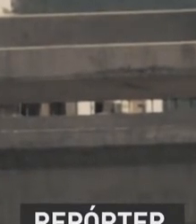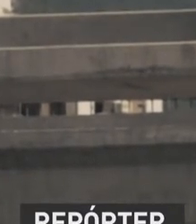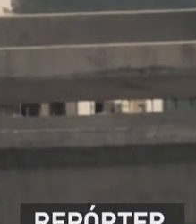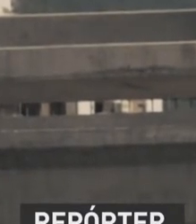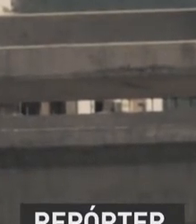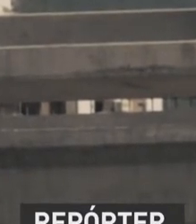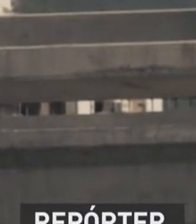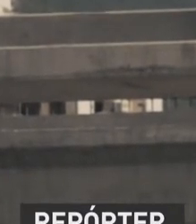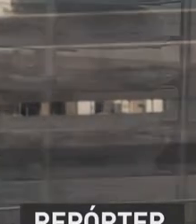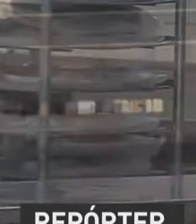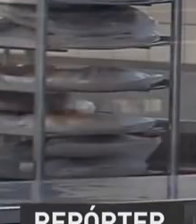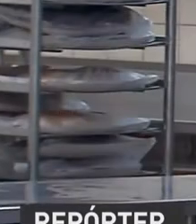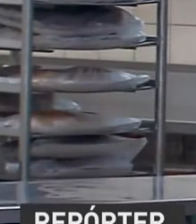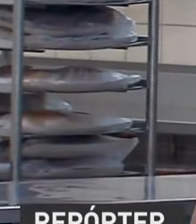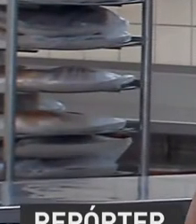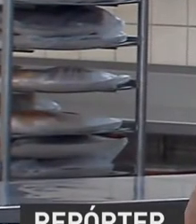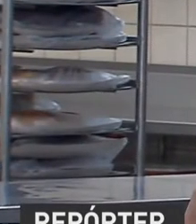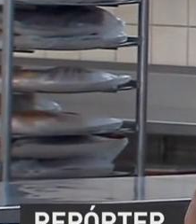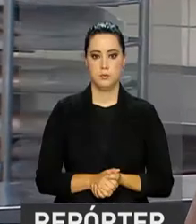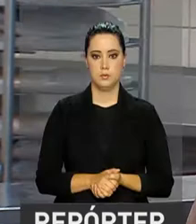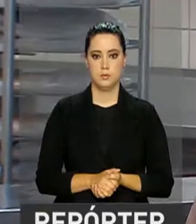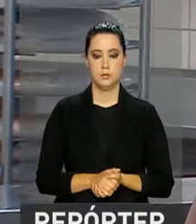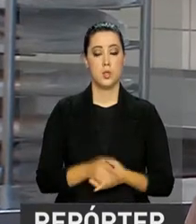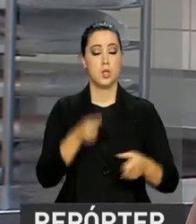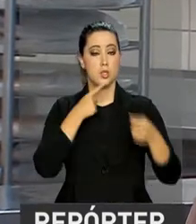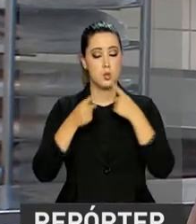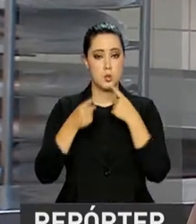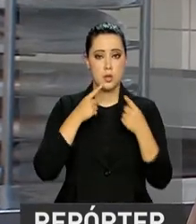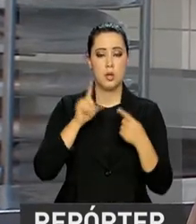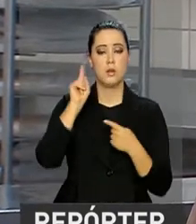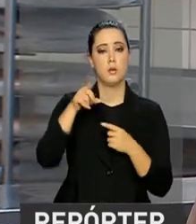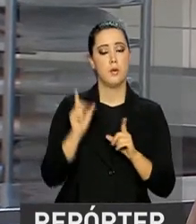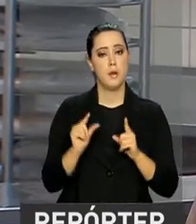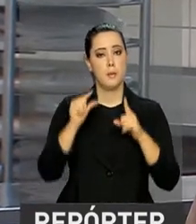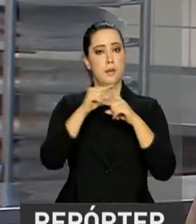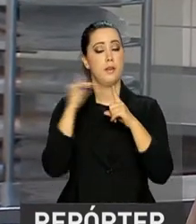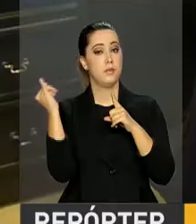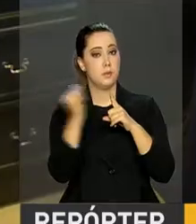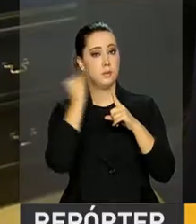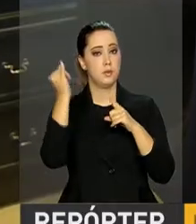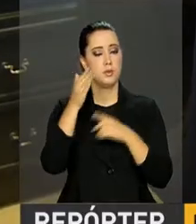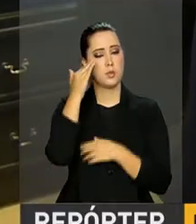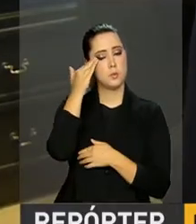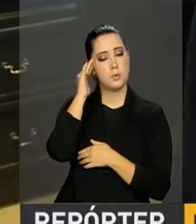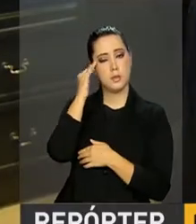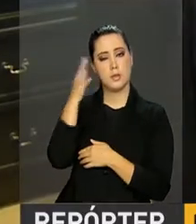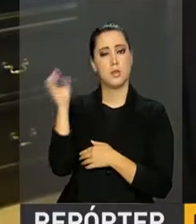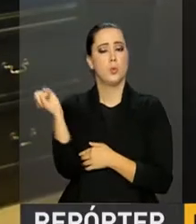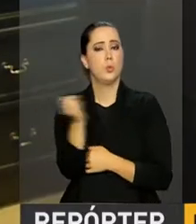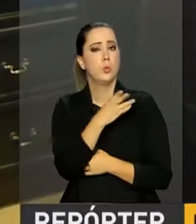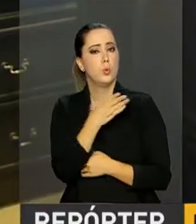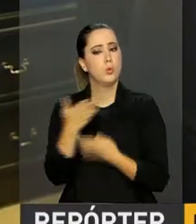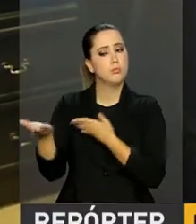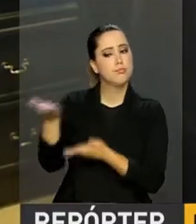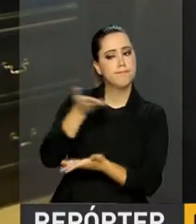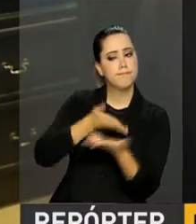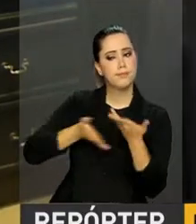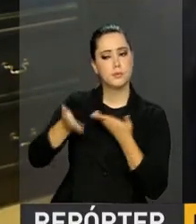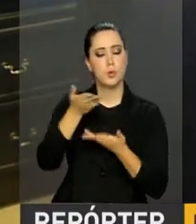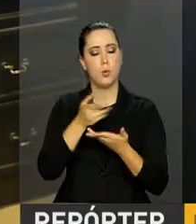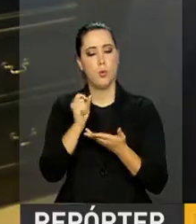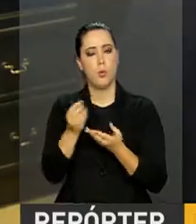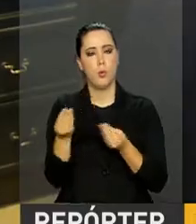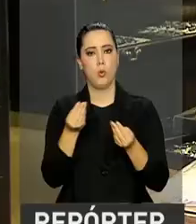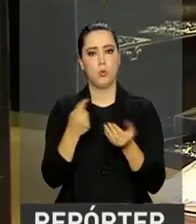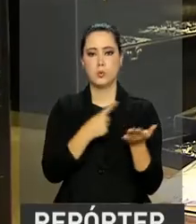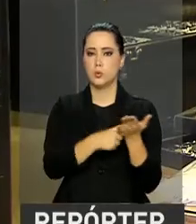o diálogo essa é a palavra chave para compreender o novo modelo de negociação entre patrão e